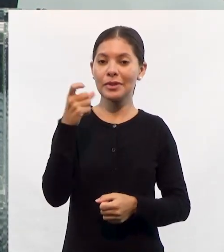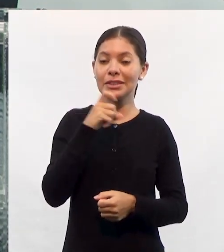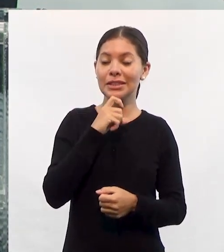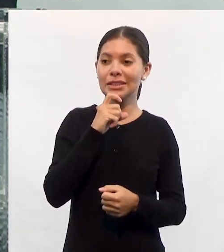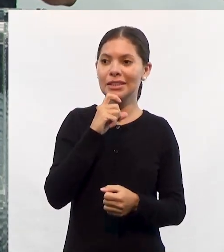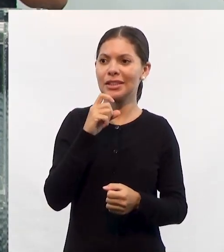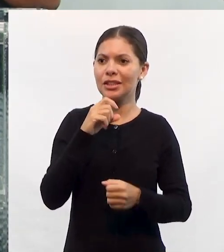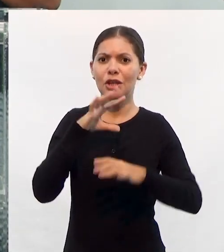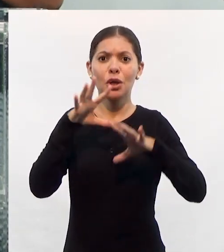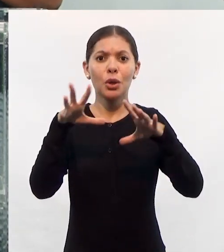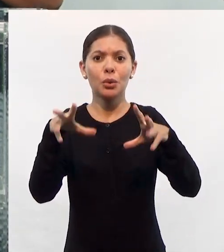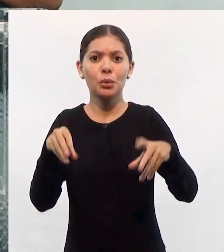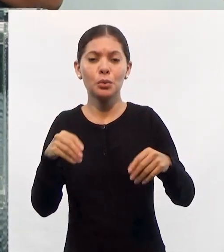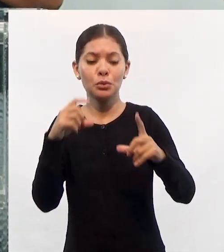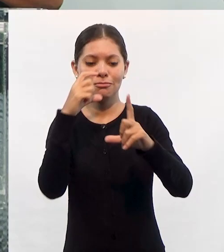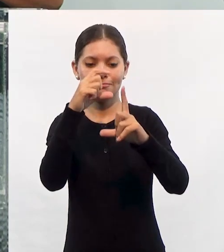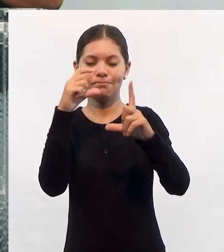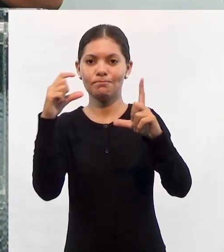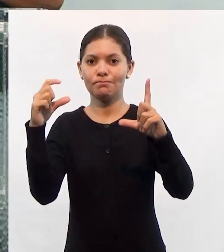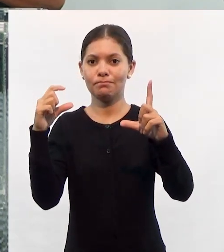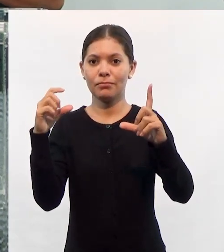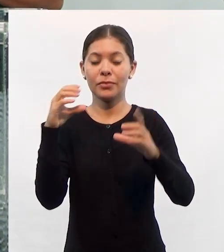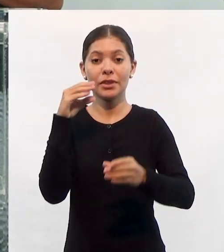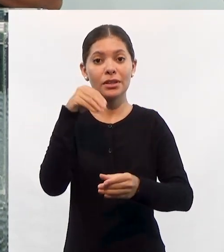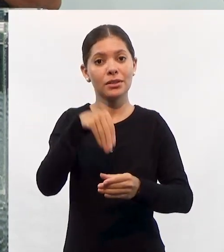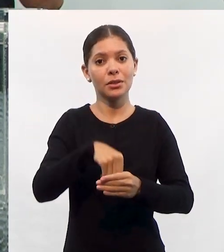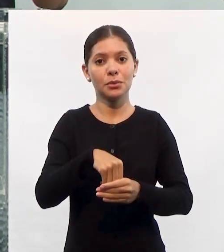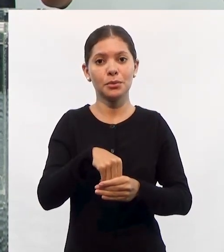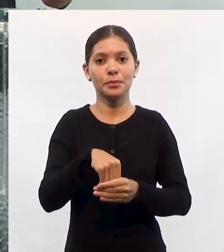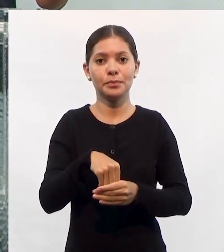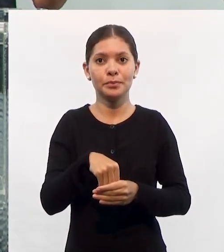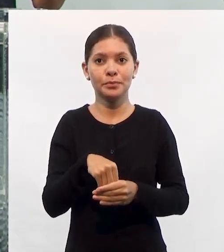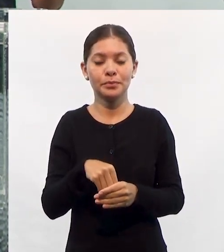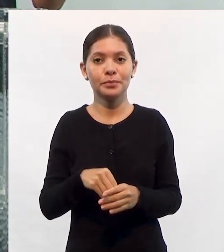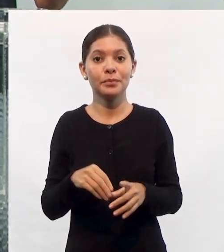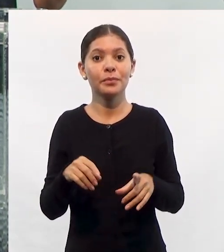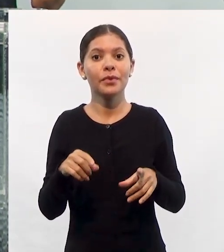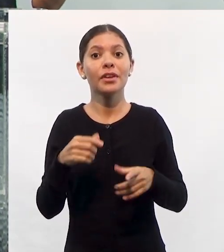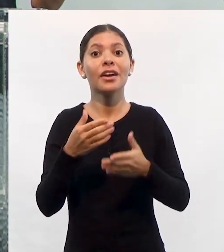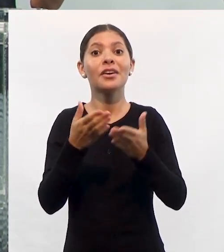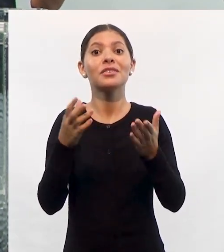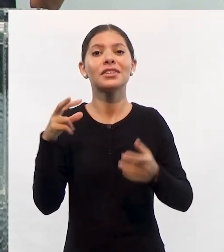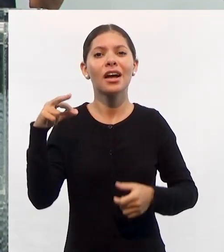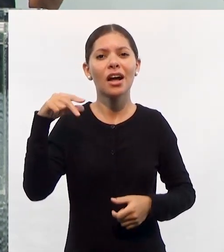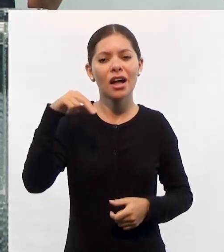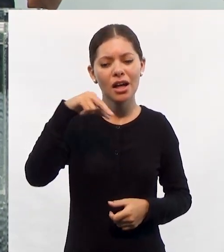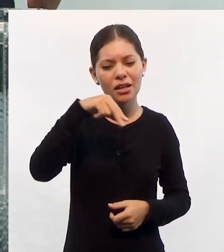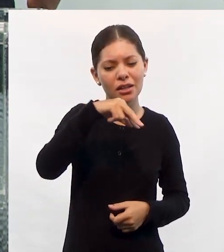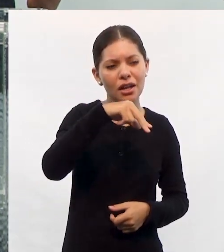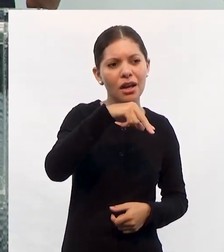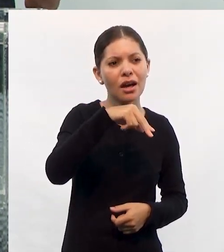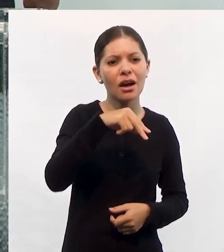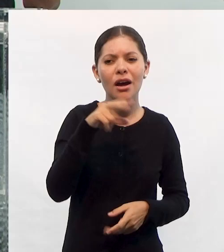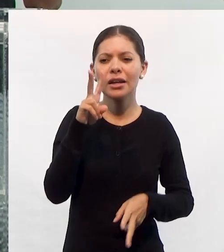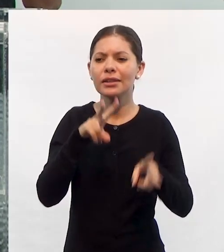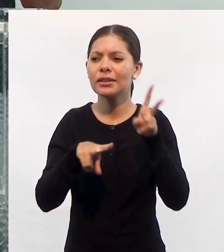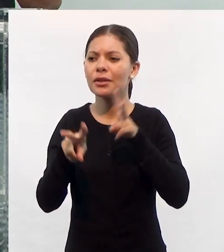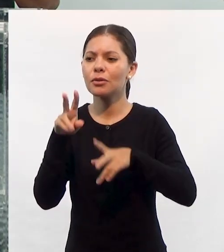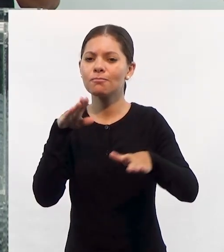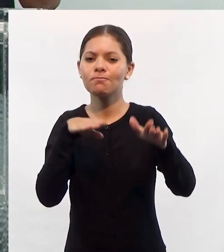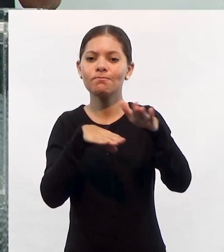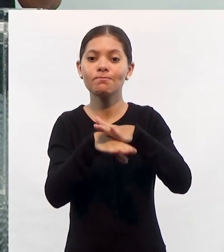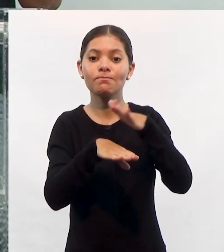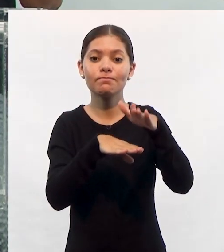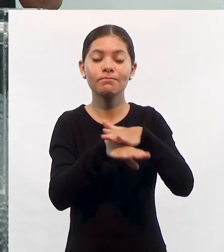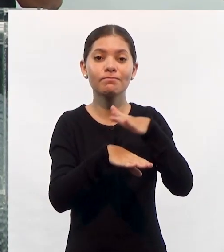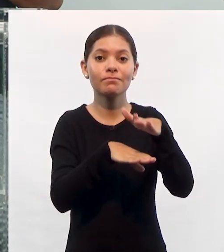isso faz parte do layout daquele mercado. Além desse layout que você anda, ainda tem um layout do estoque